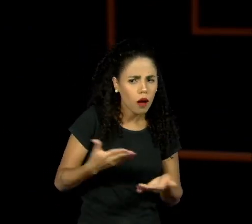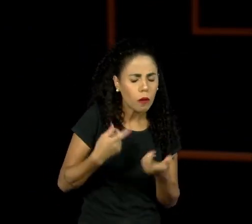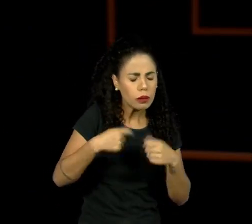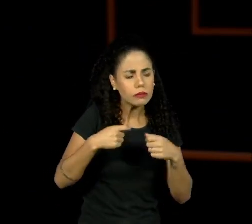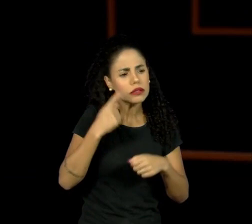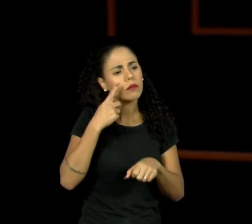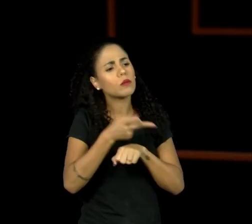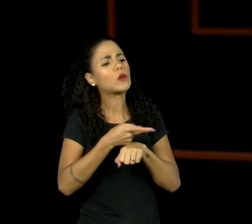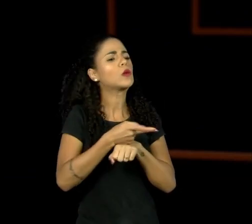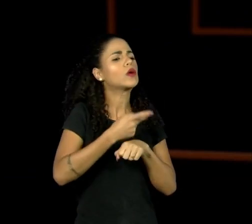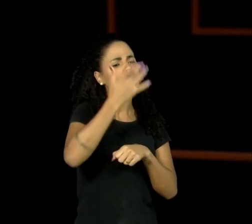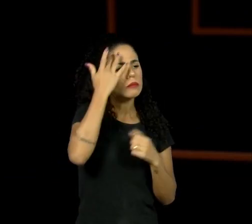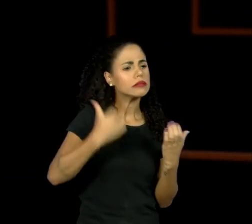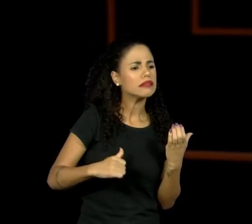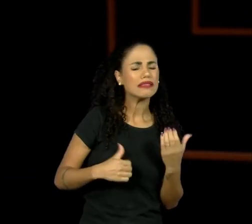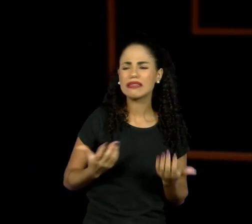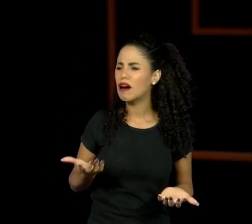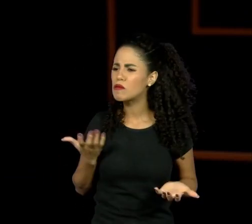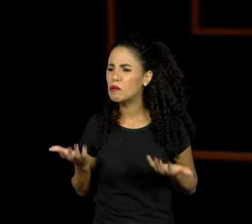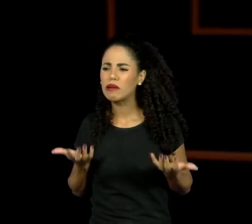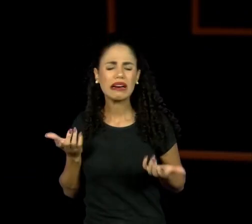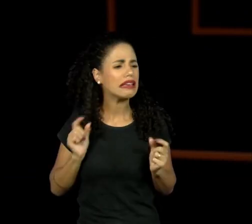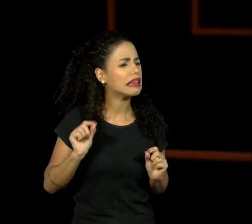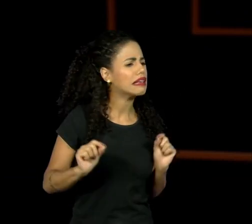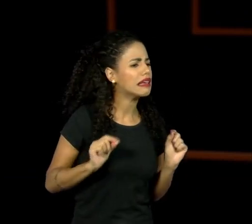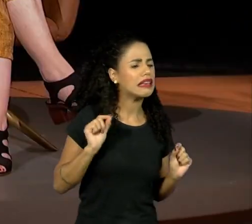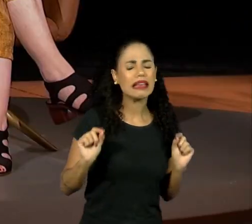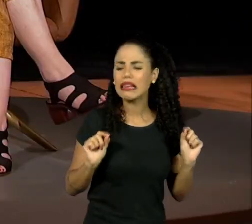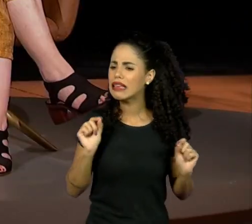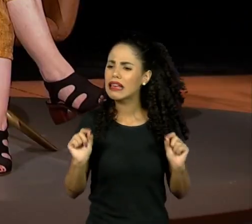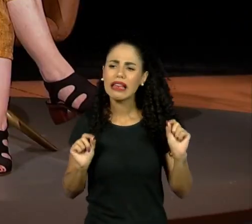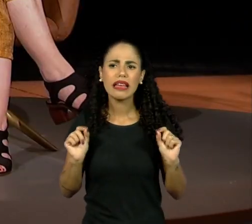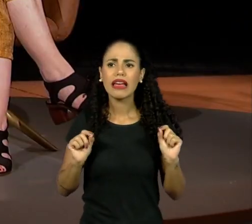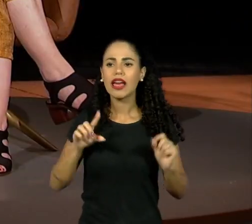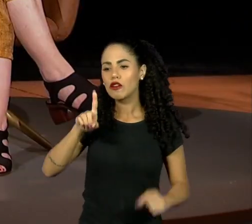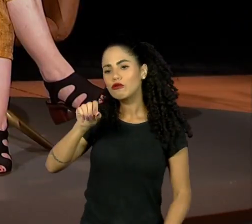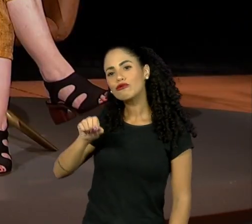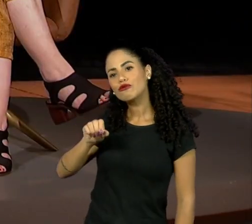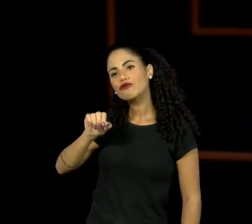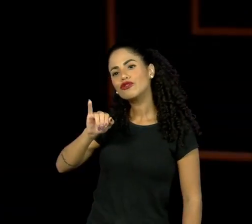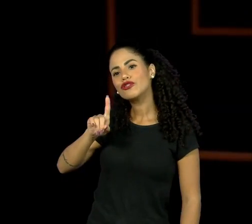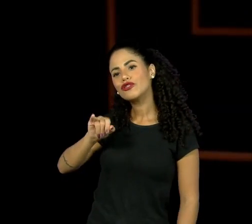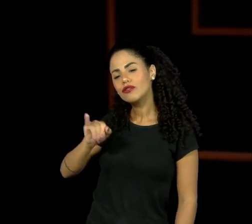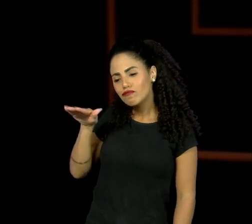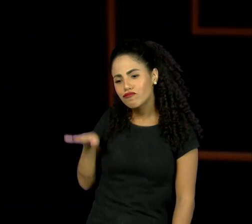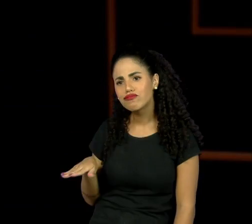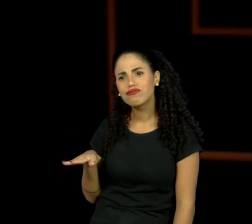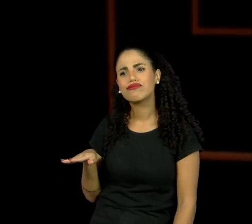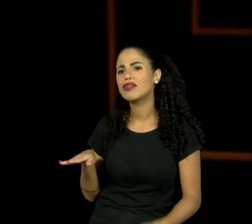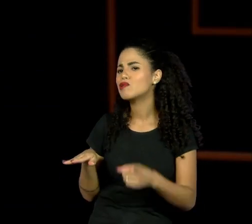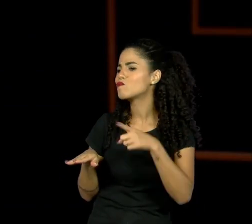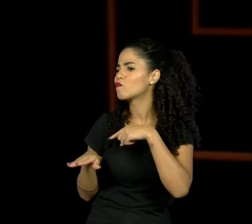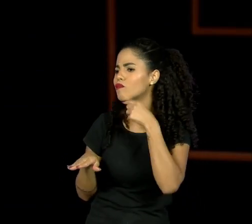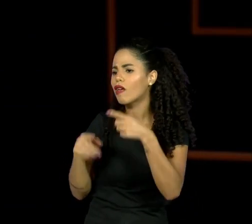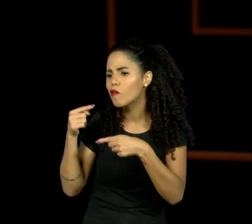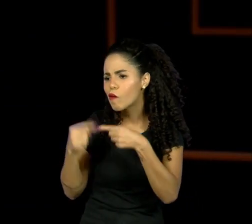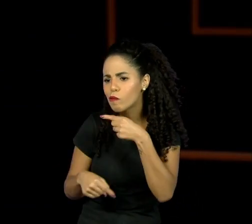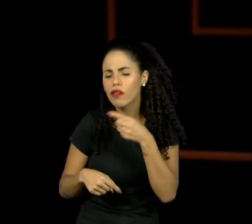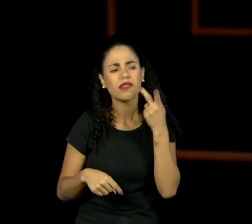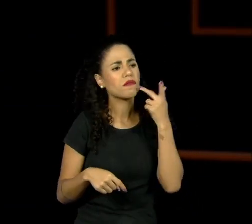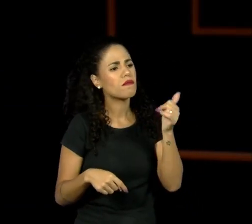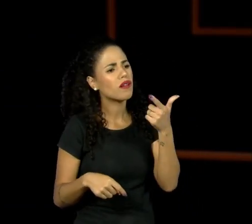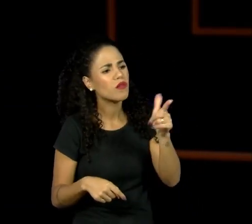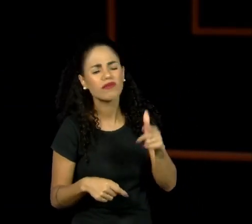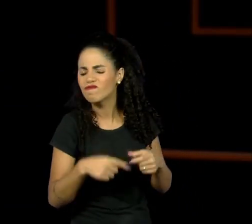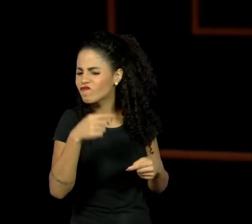baixista. Vamos pensar. E todo mundo, como é que vai achar um baixista? Didi era muito pequenininho. Seu Cláudio, pai do Pepeu, não ia deixar.